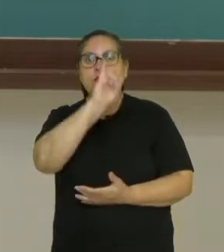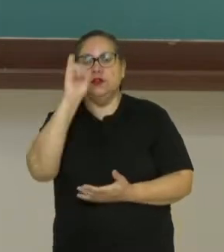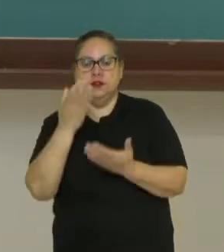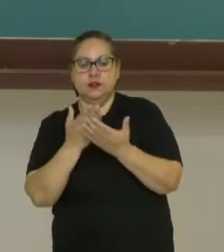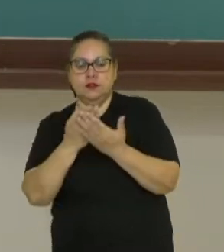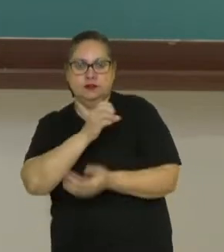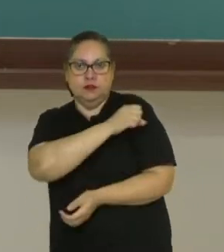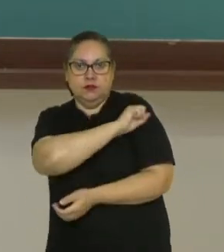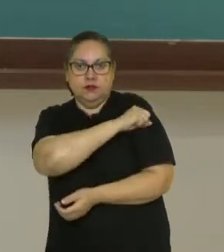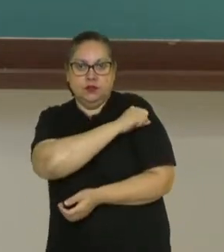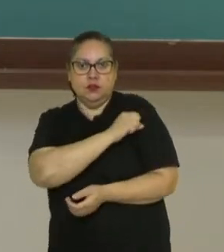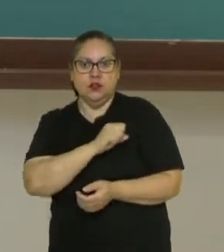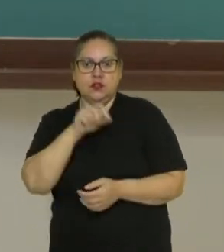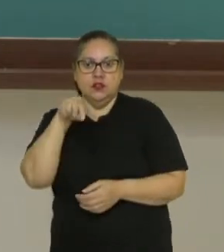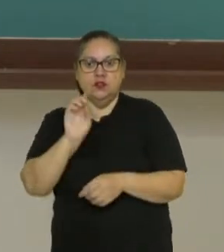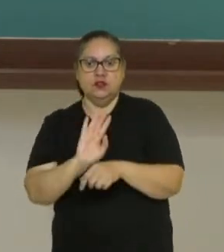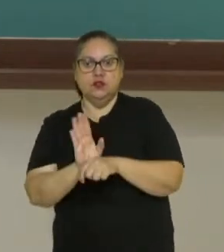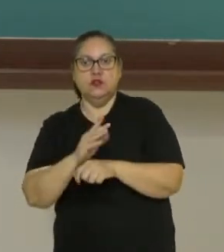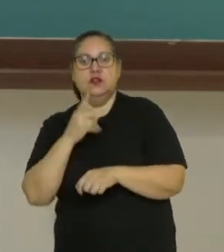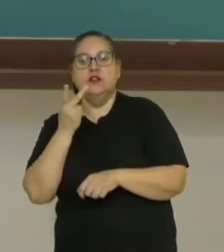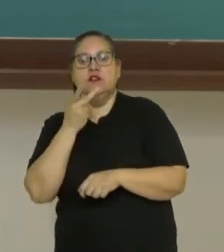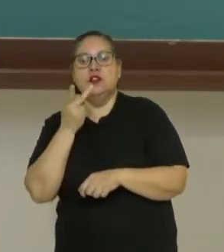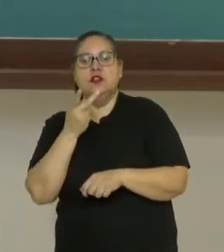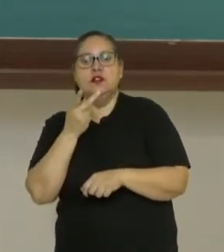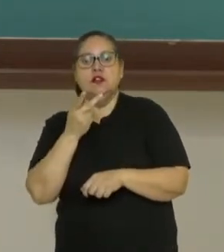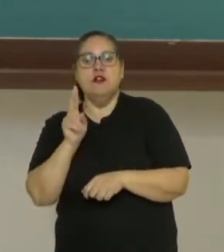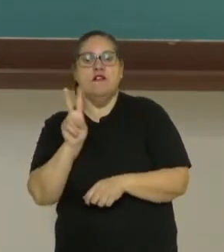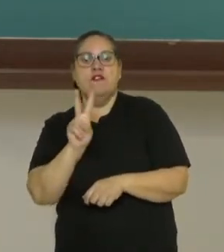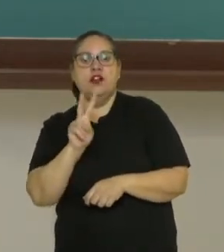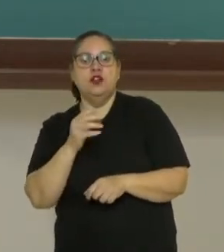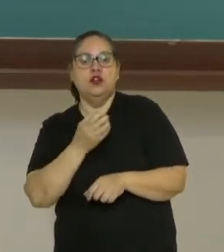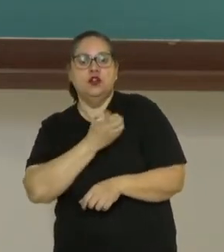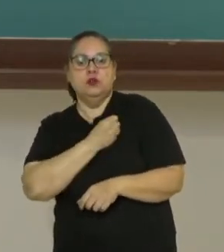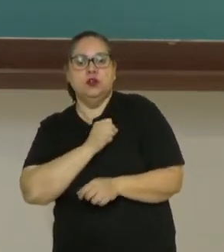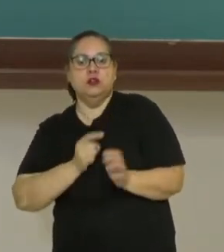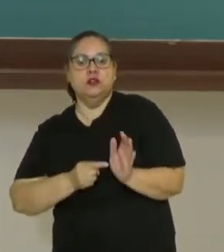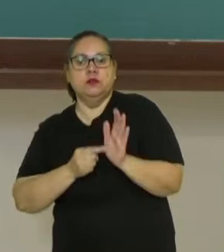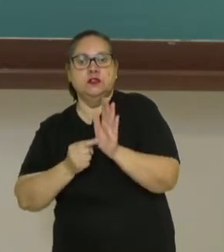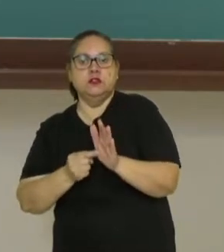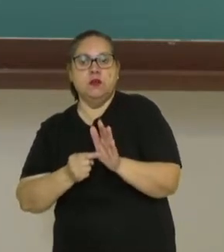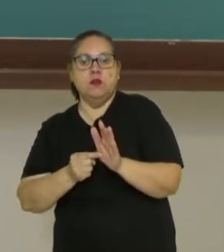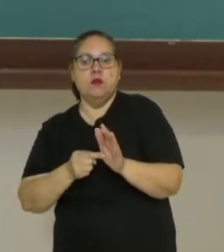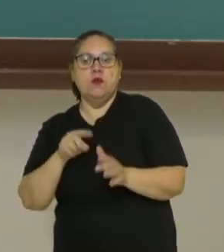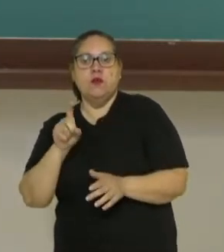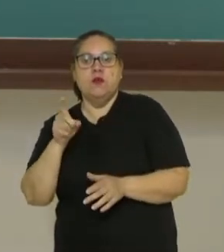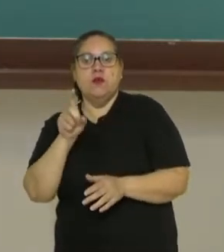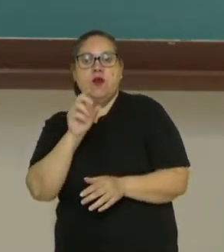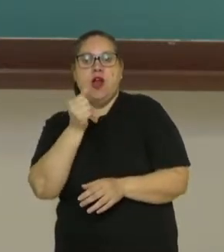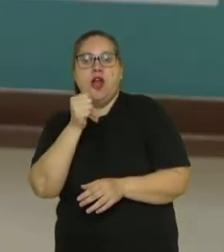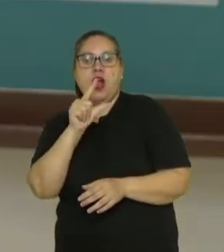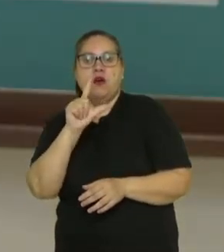Olá, estudante do oitavo ano. Neste vídeo vamos falar sobre valor numérico de uma expressão algébrica.